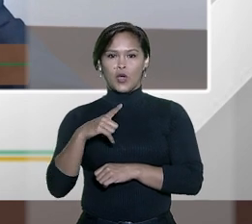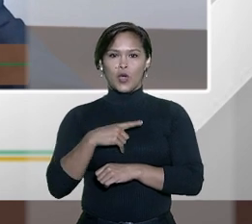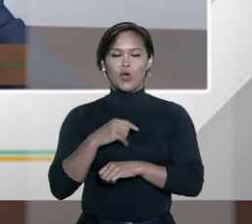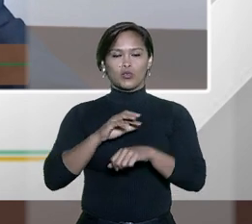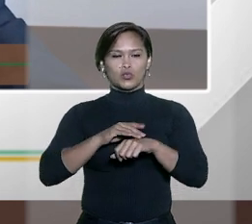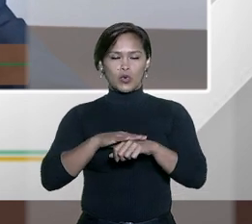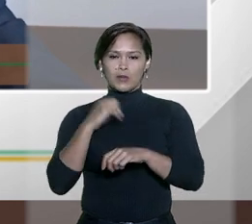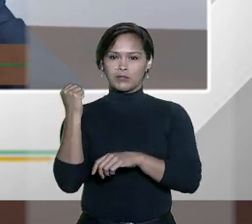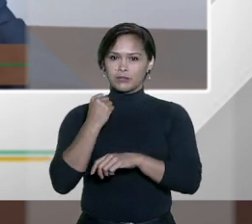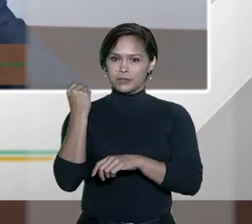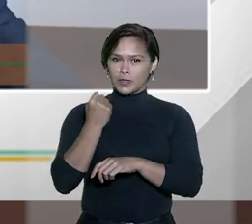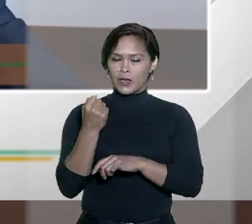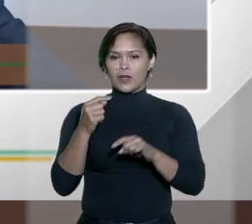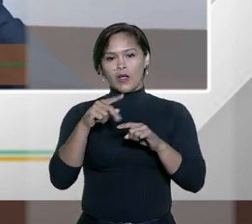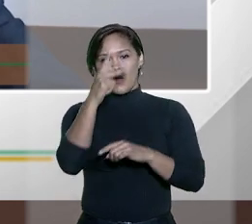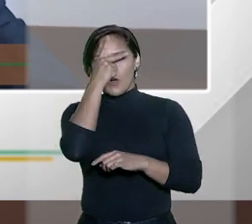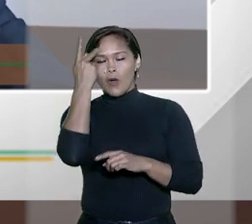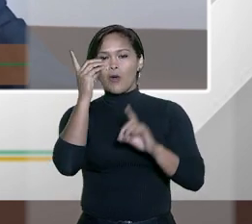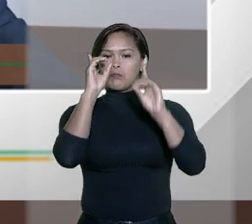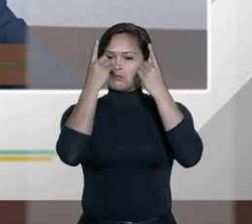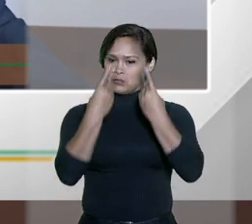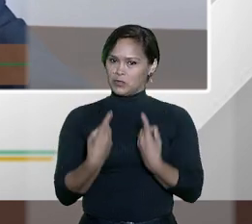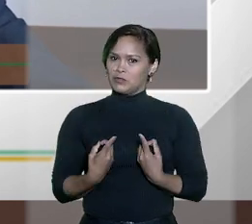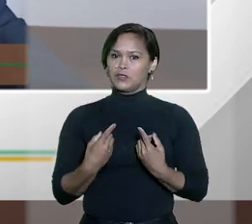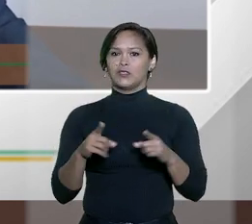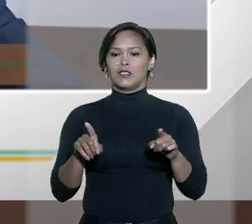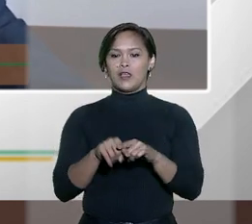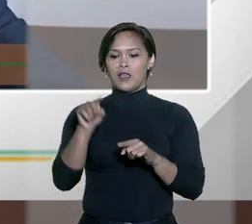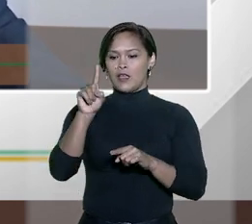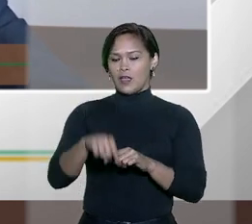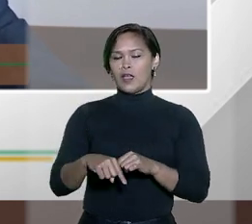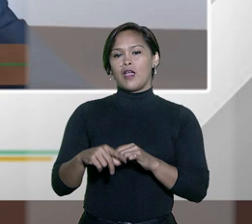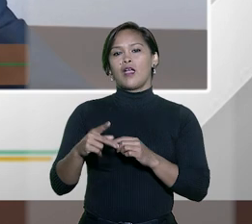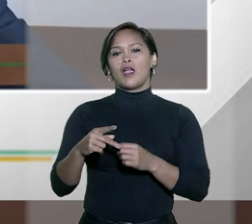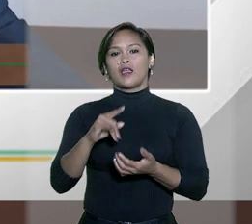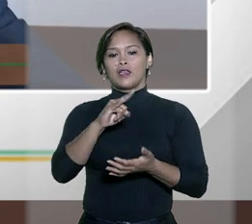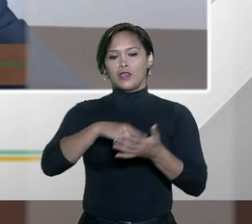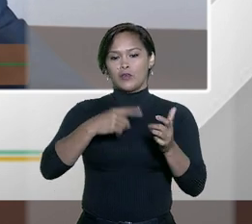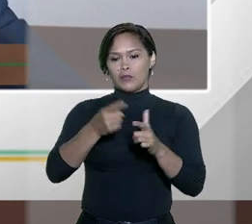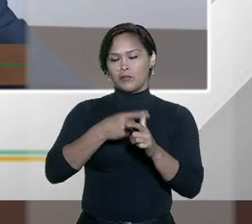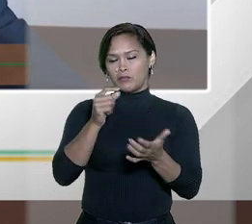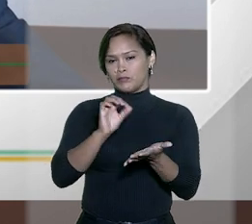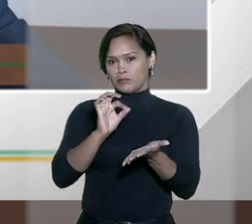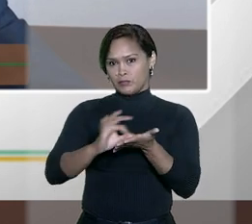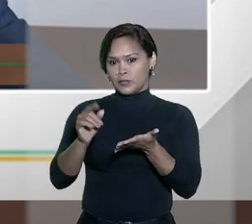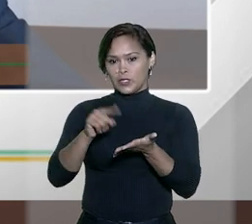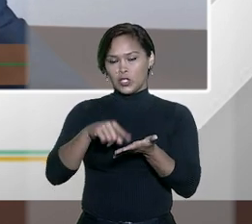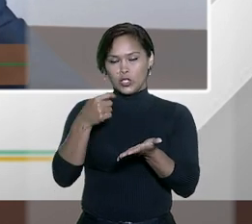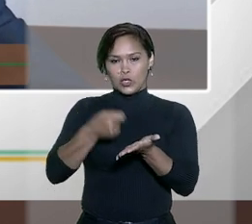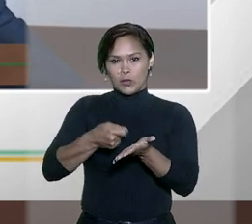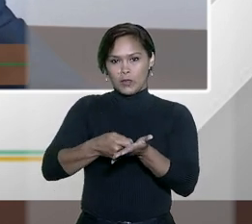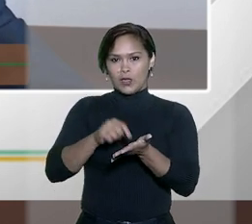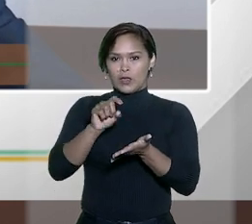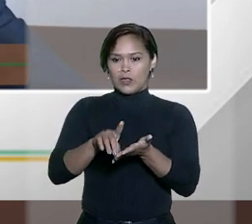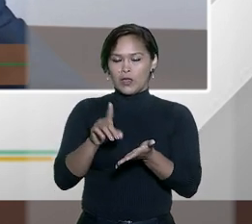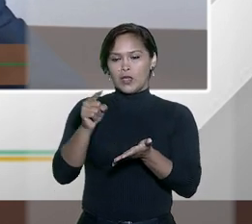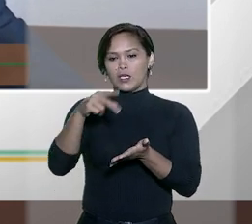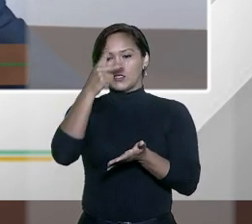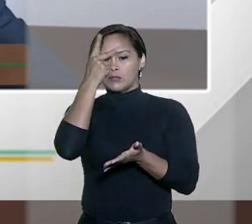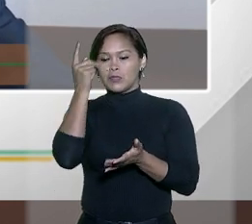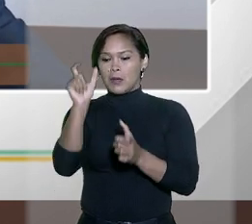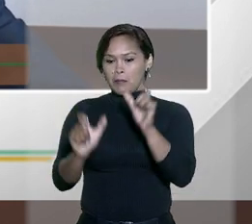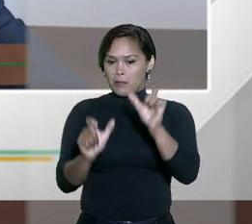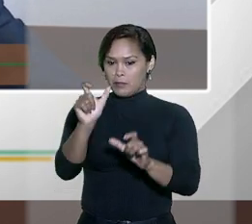doença grave, enfim, ou pessoas com deficiência. Aqui, um precatório que se aplica apenas a esse tipo